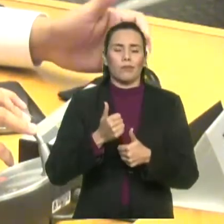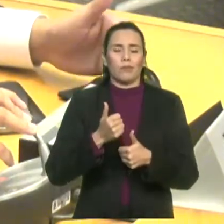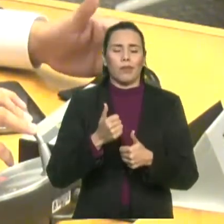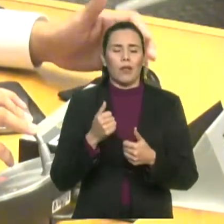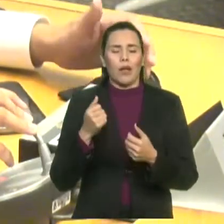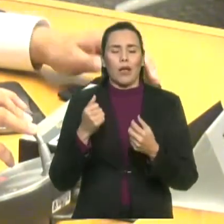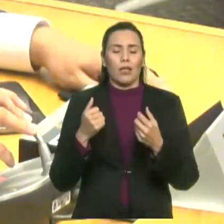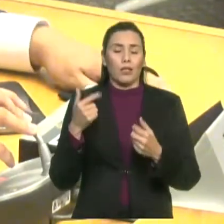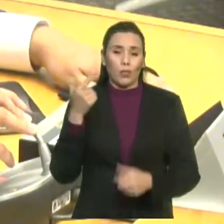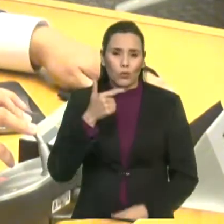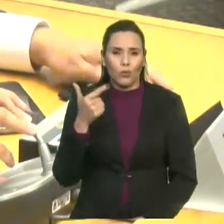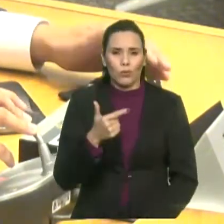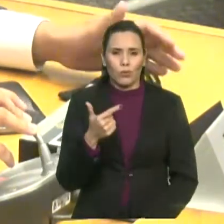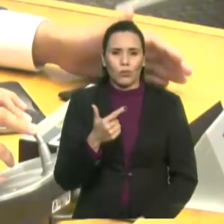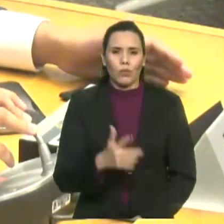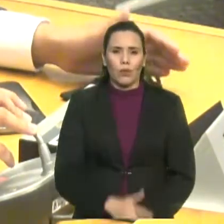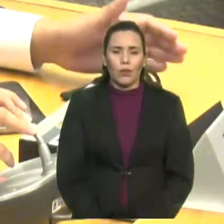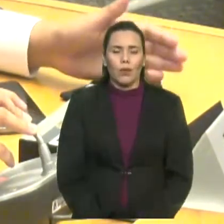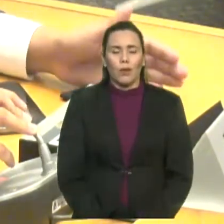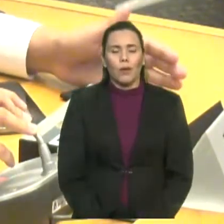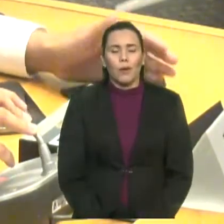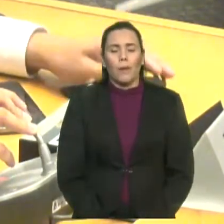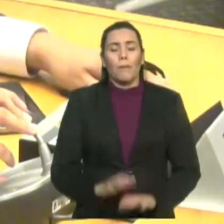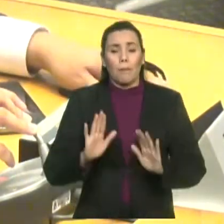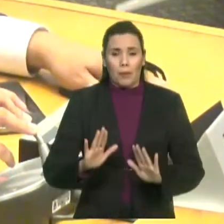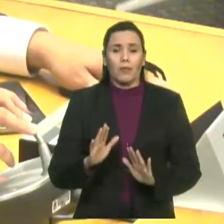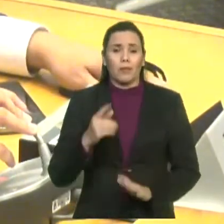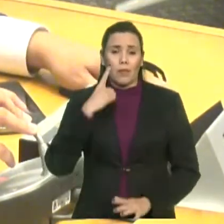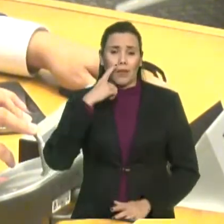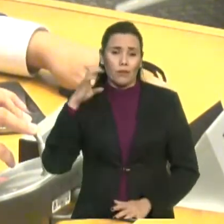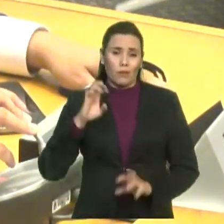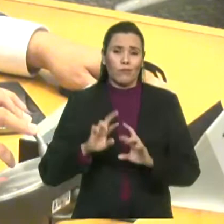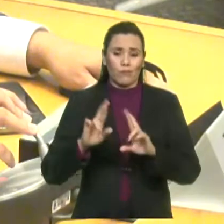aí praticamente 100% de São Luís recebeu